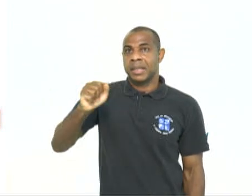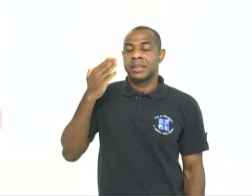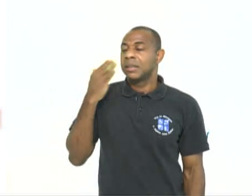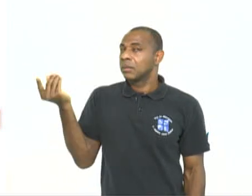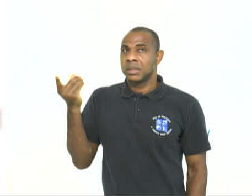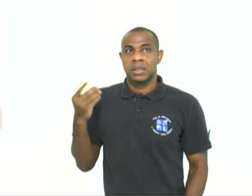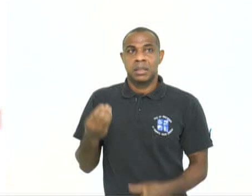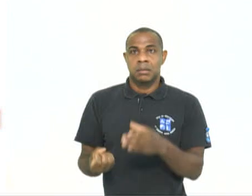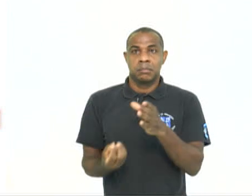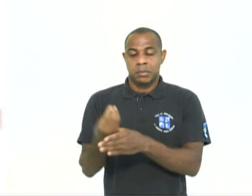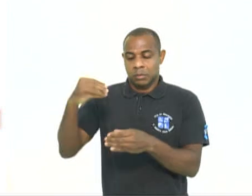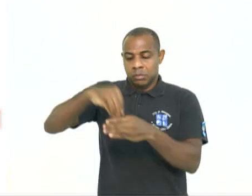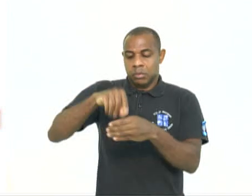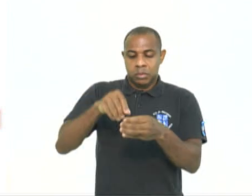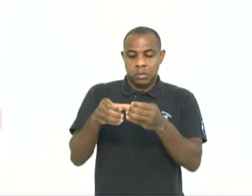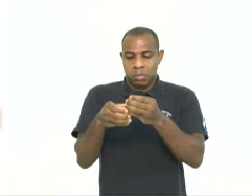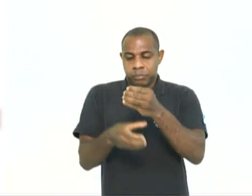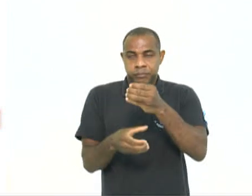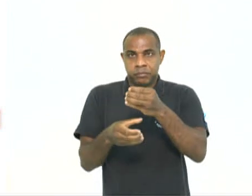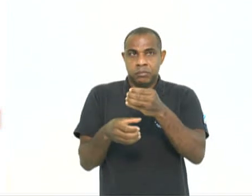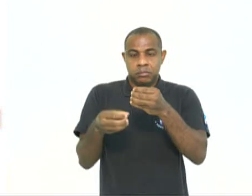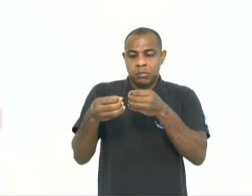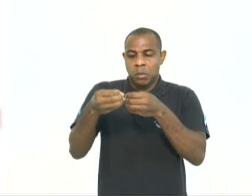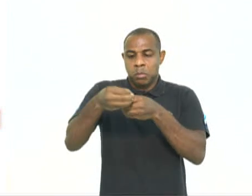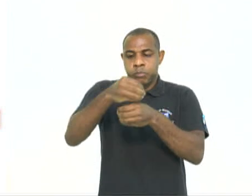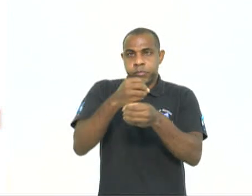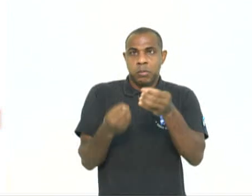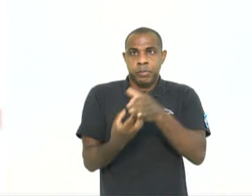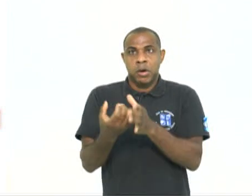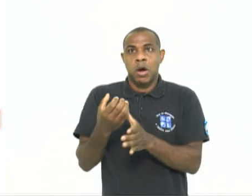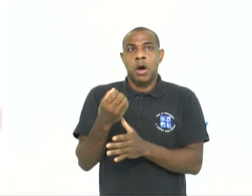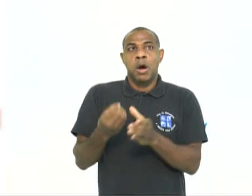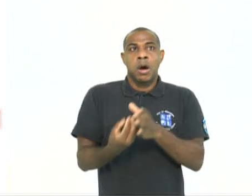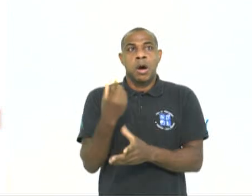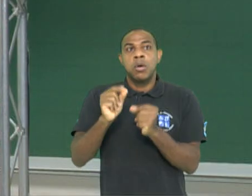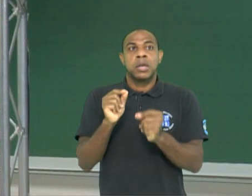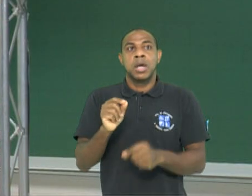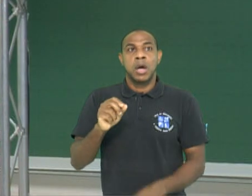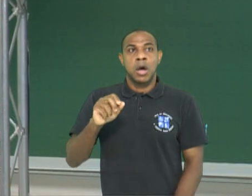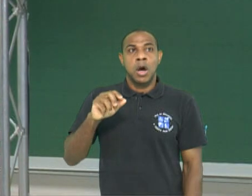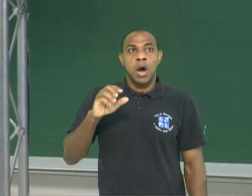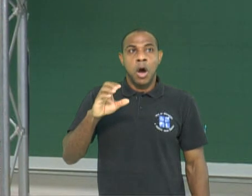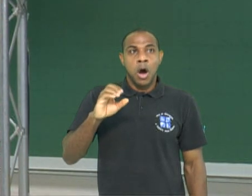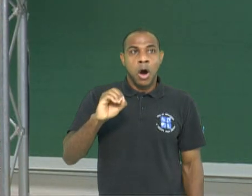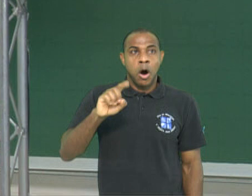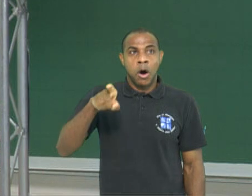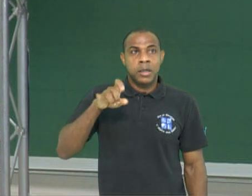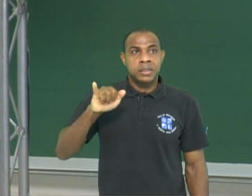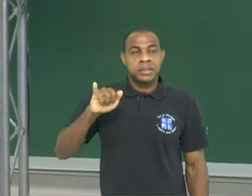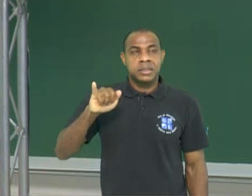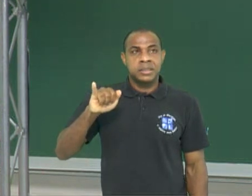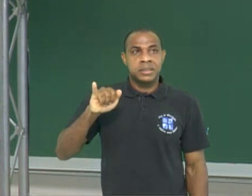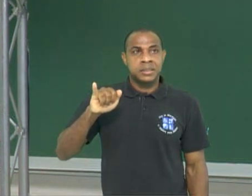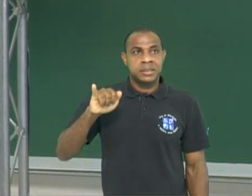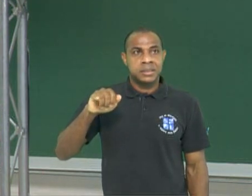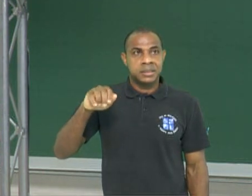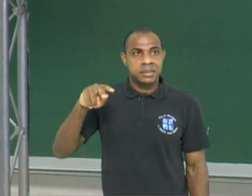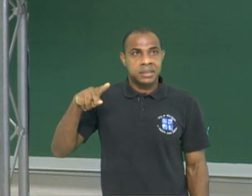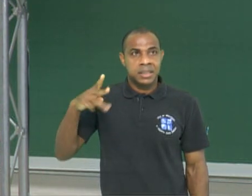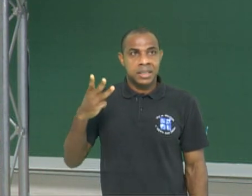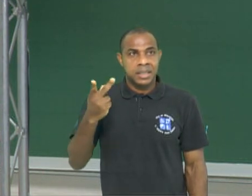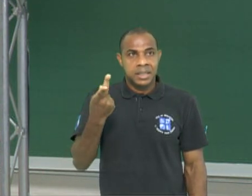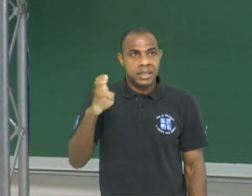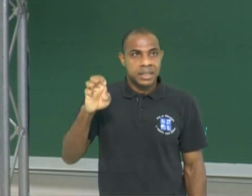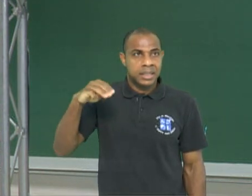nela e combina-se com a hemoglobina, formando a oxihemoglobina. Então, durante a circulação, no processo de circulação, tem um momento em que o sangue